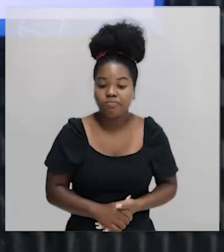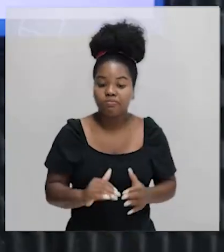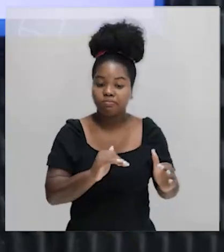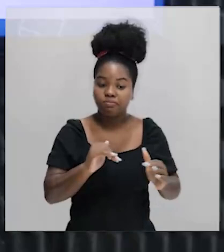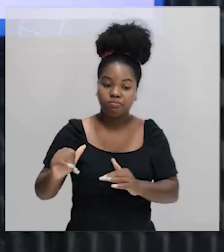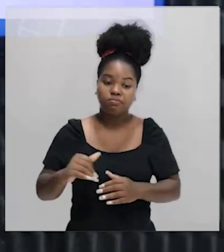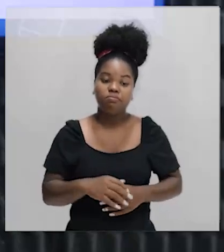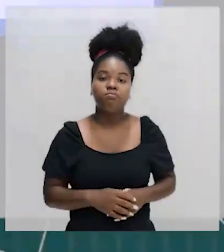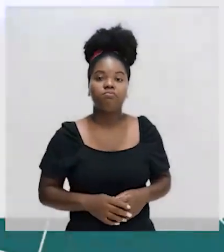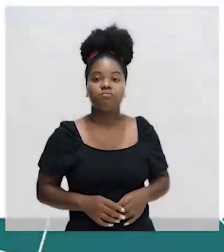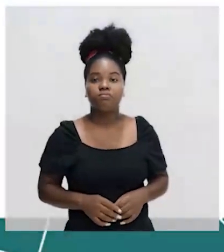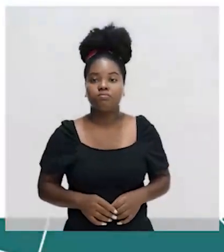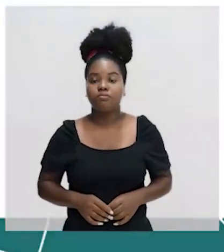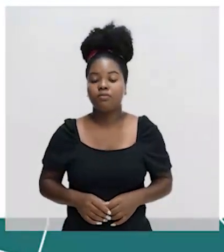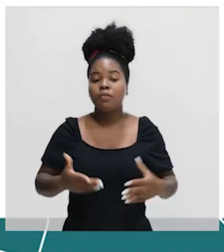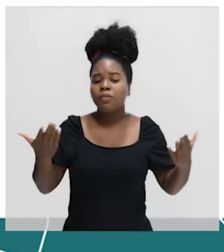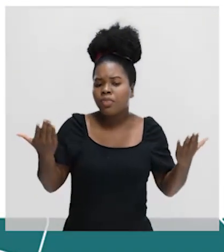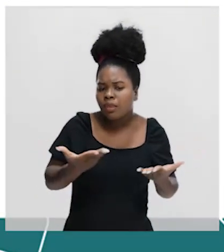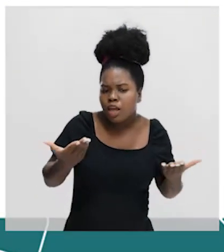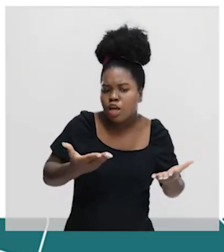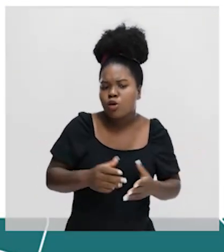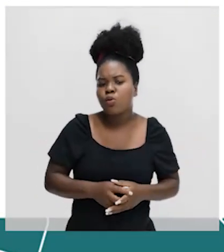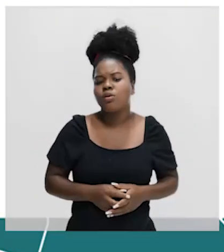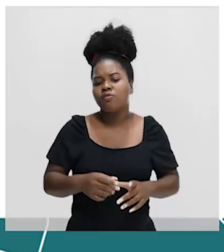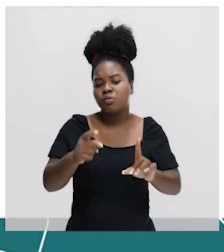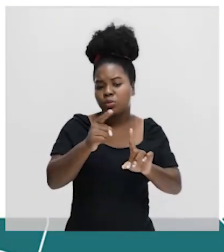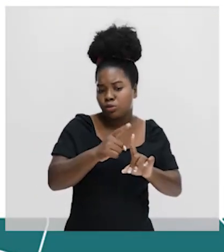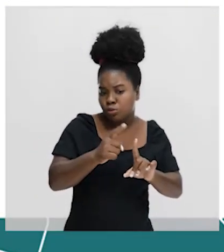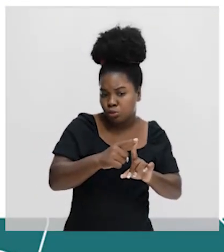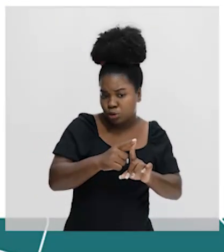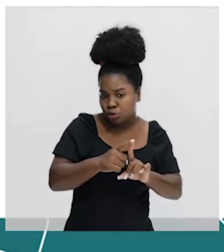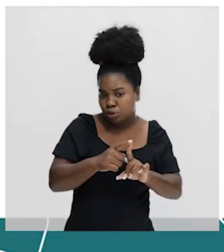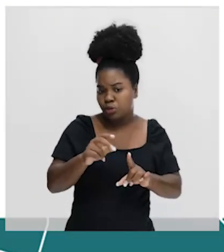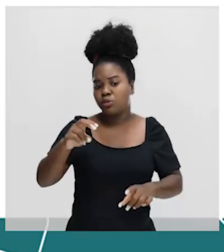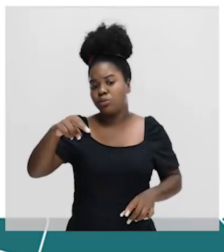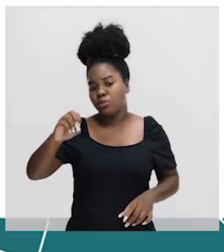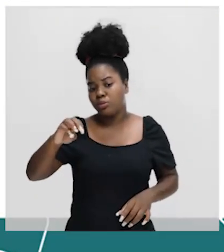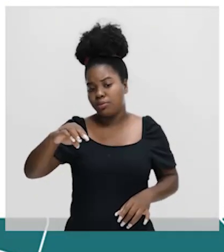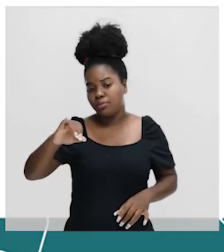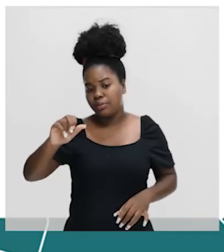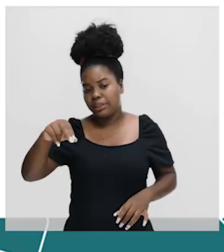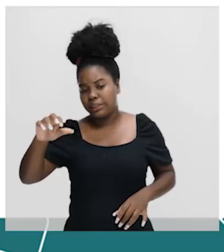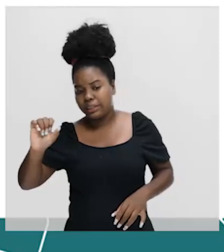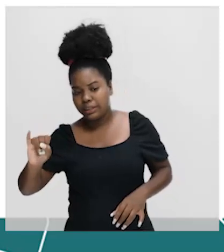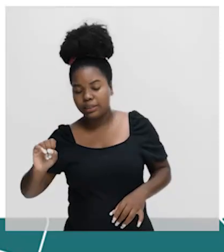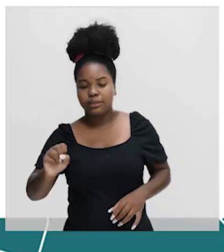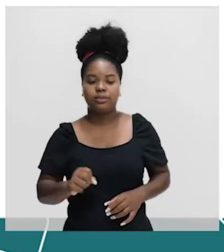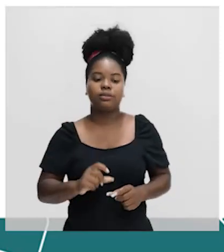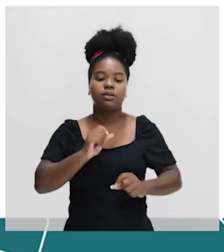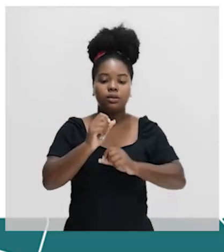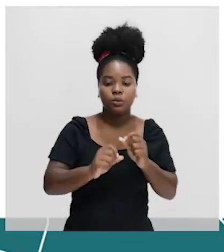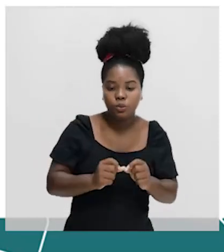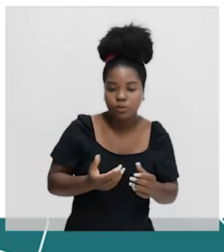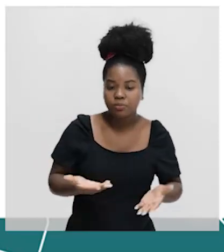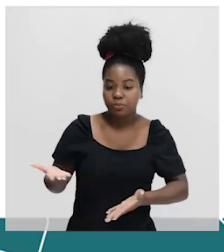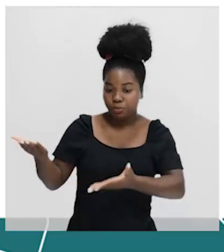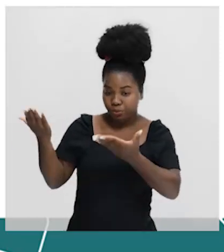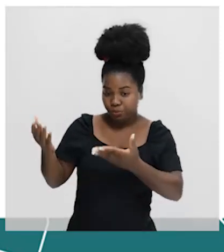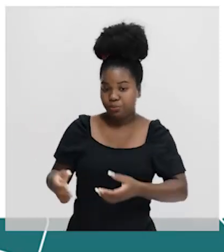ação. Agora vamos para as formas nominais. As formas nominais são o infinitivo,